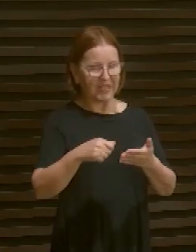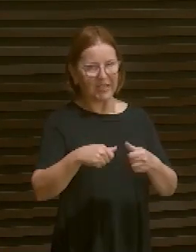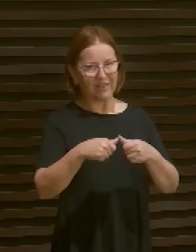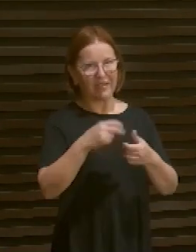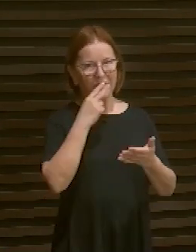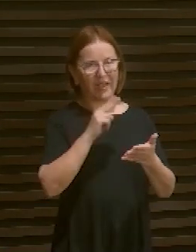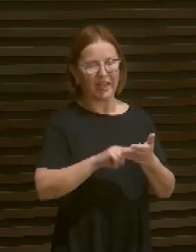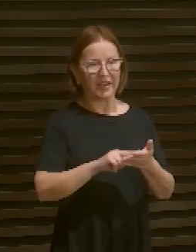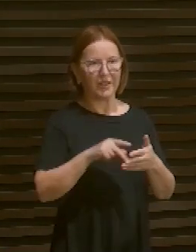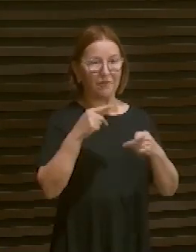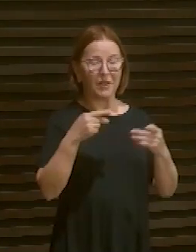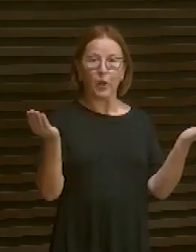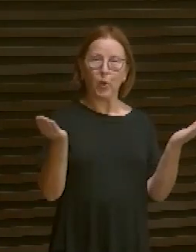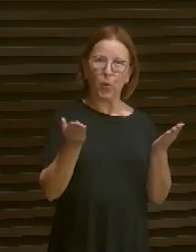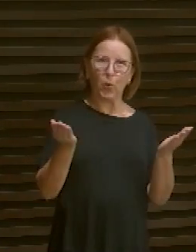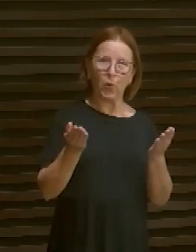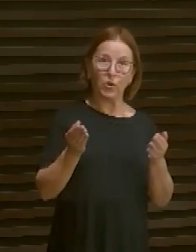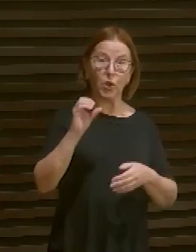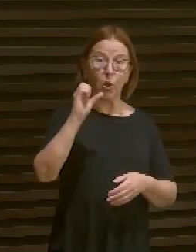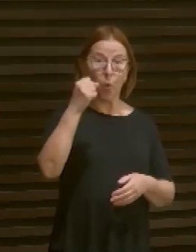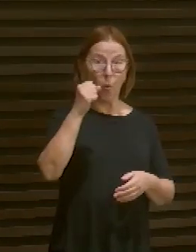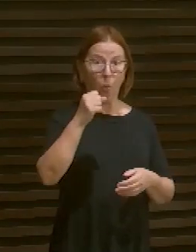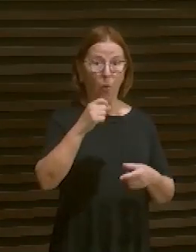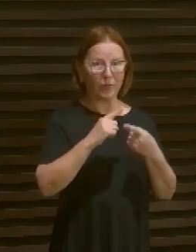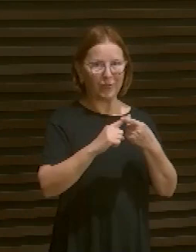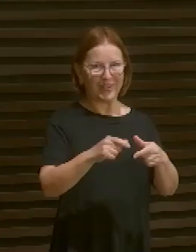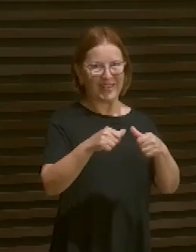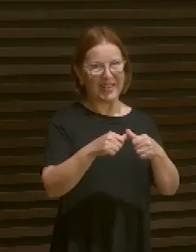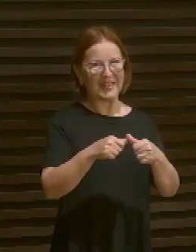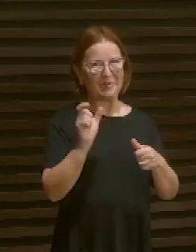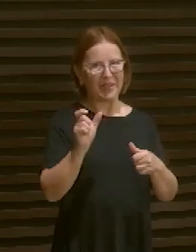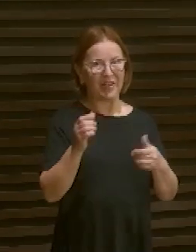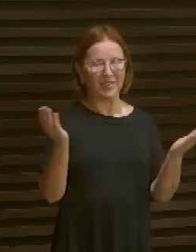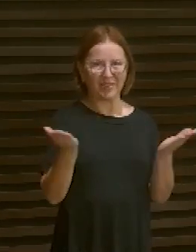Ele usa na epístola 8 vezes a palavra hoje.